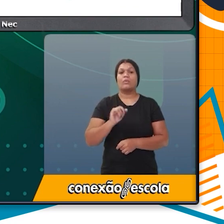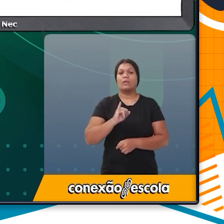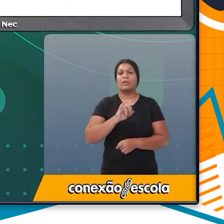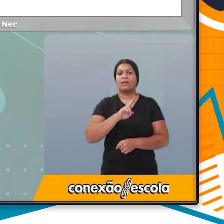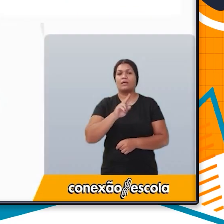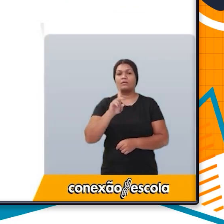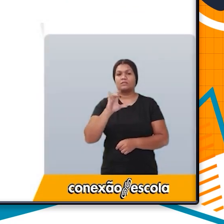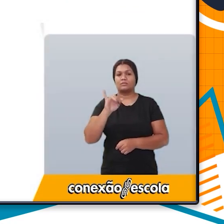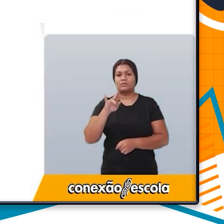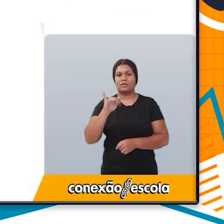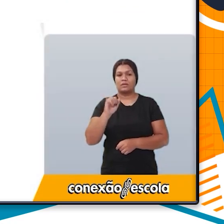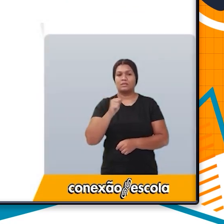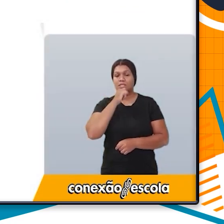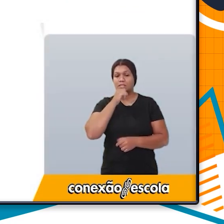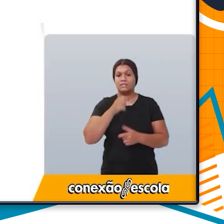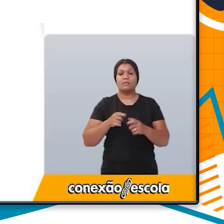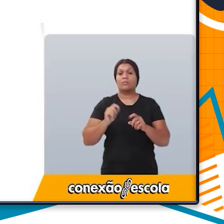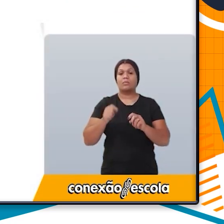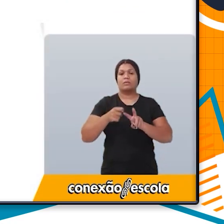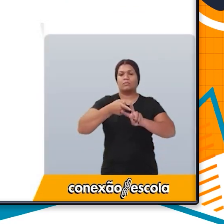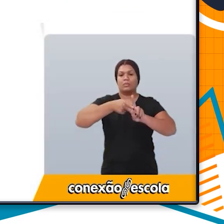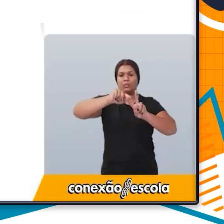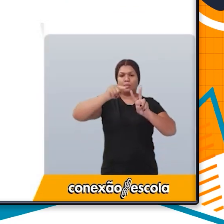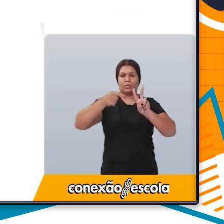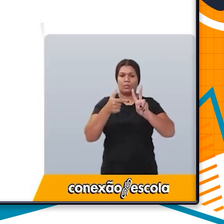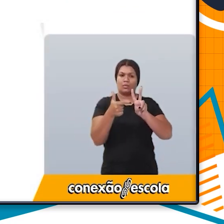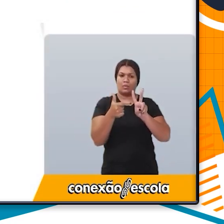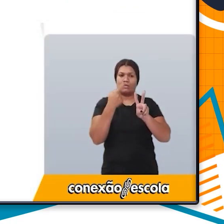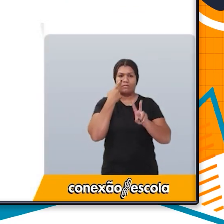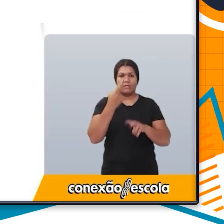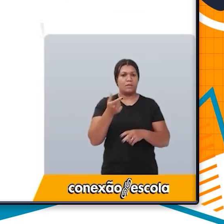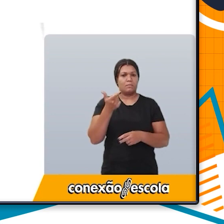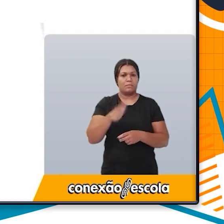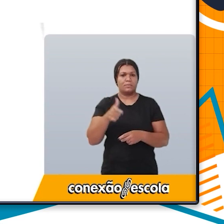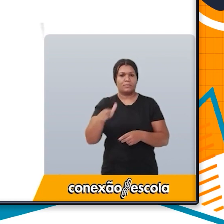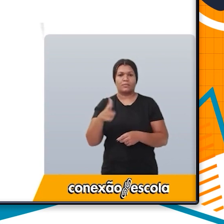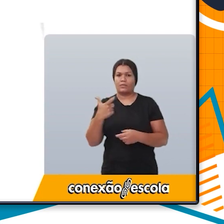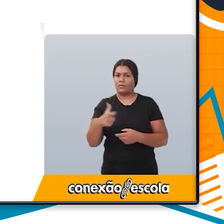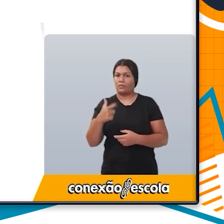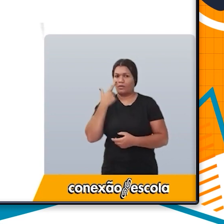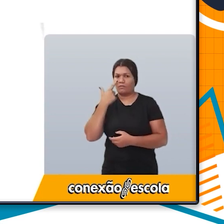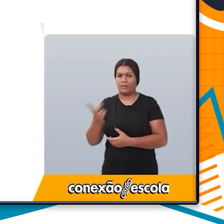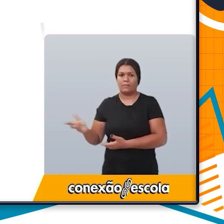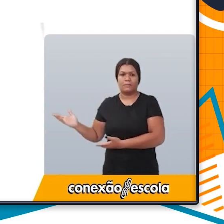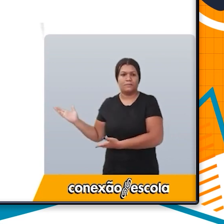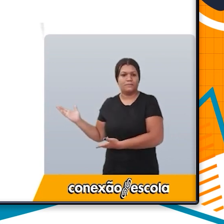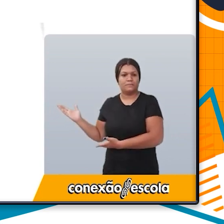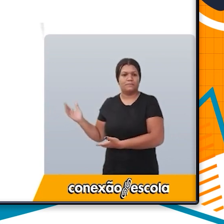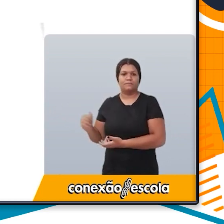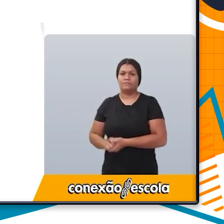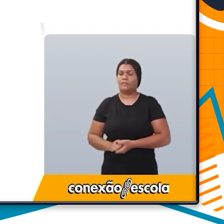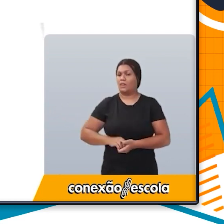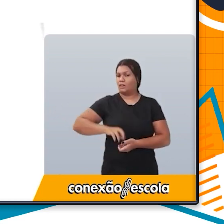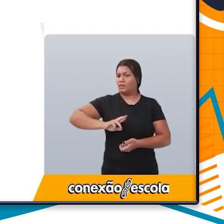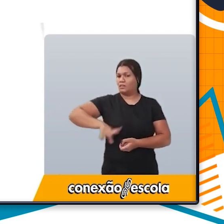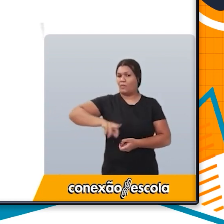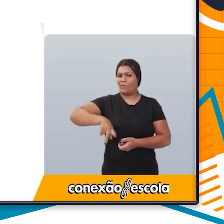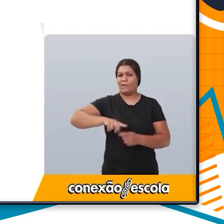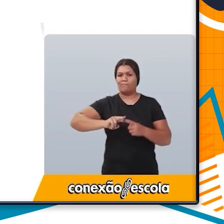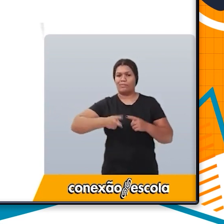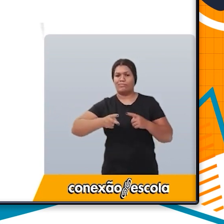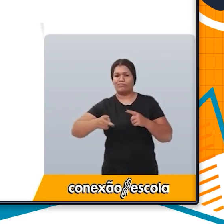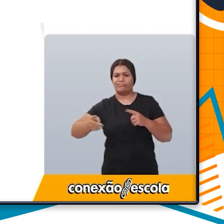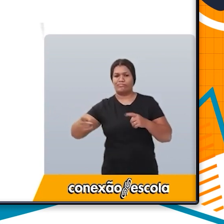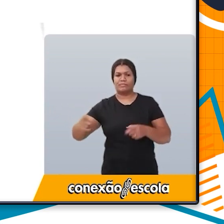raiz quadrada de 2. Observe que não há uma repetição na parte decimal. Ela é não periódica